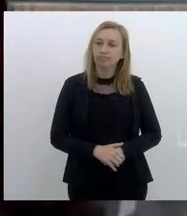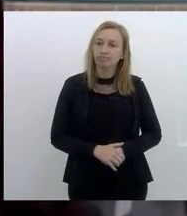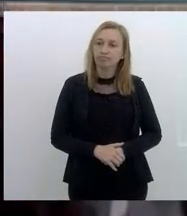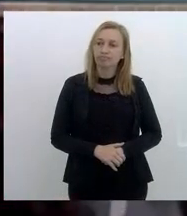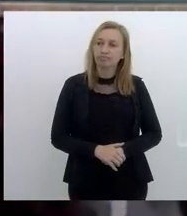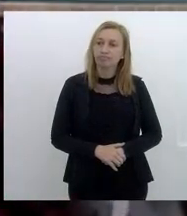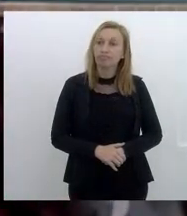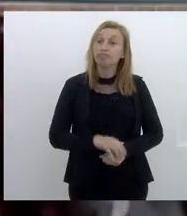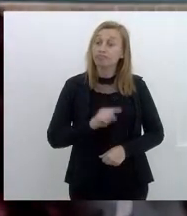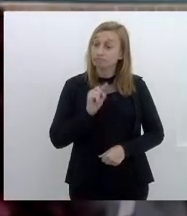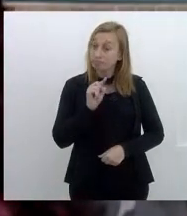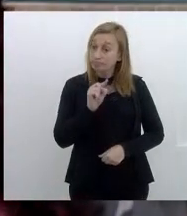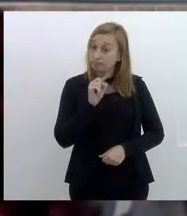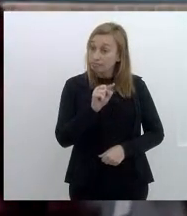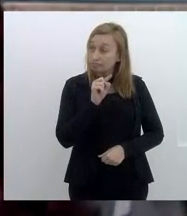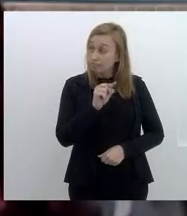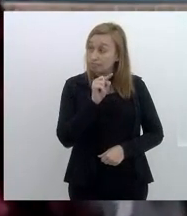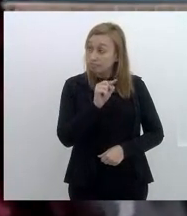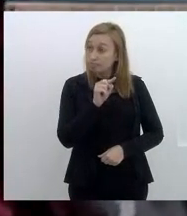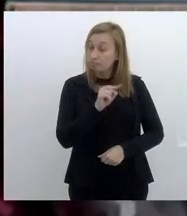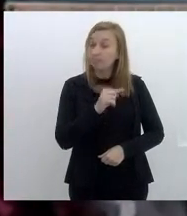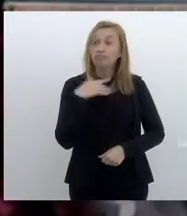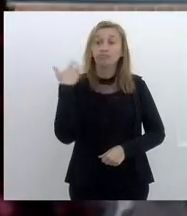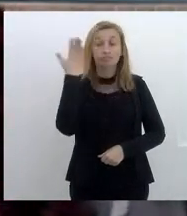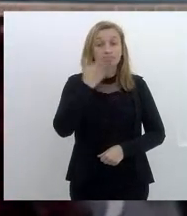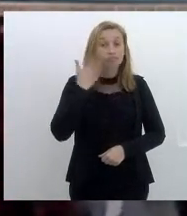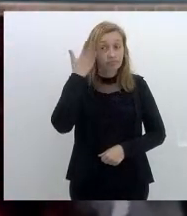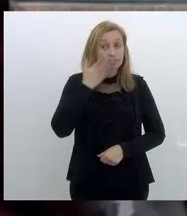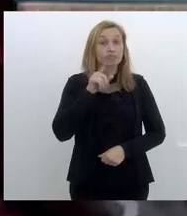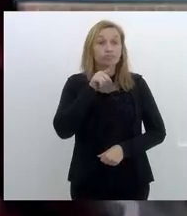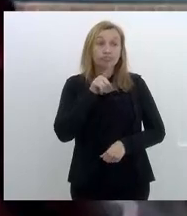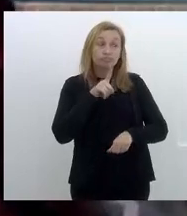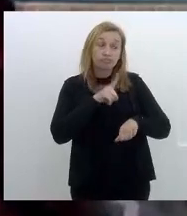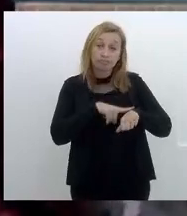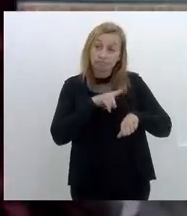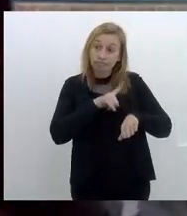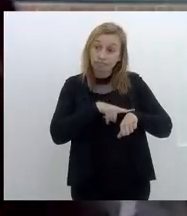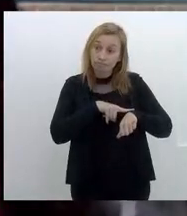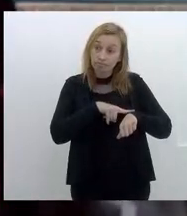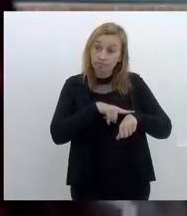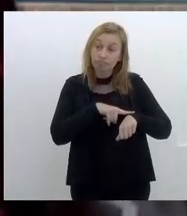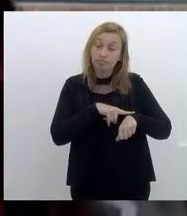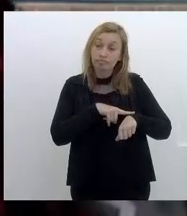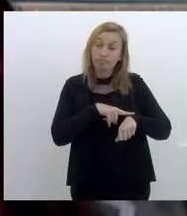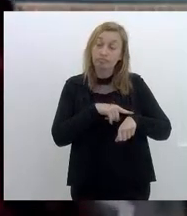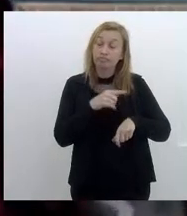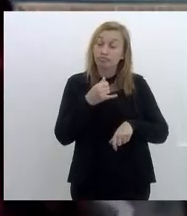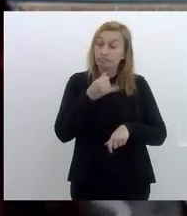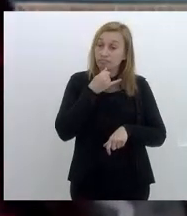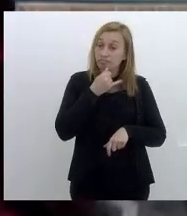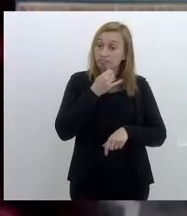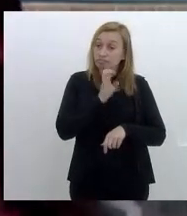e esse essa mensagem esse momento dramático aqui no estado do Rio de